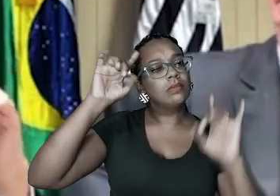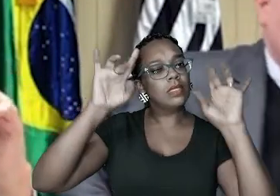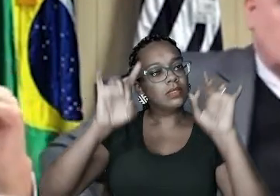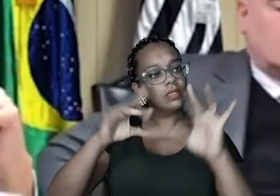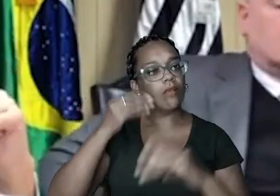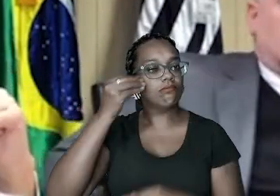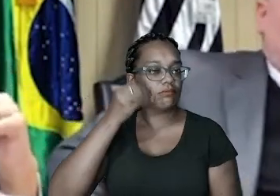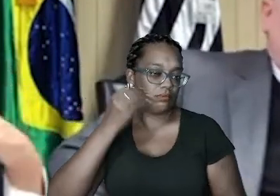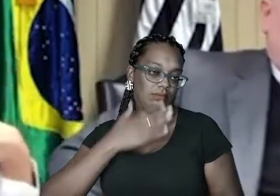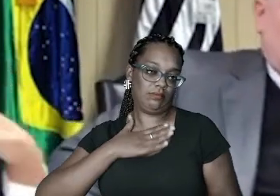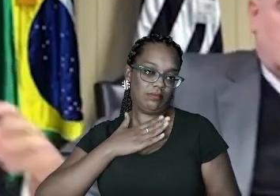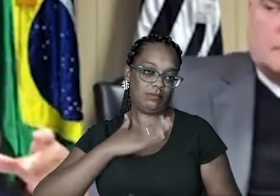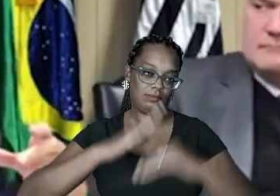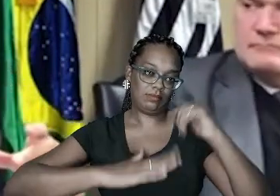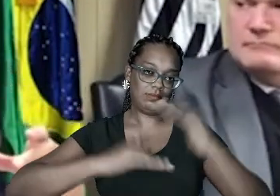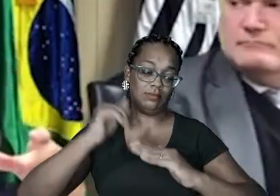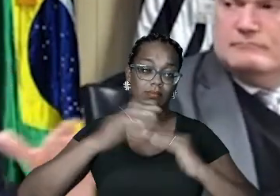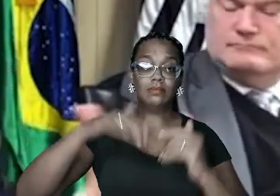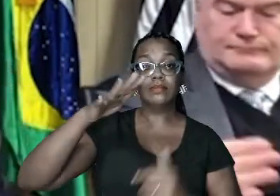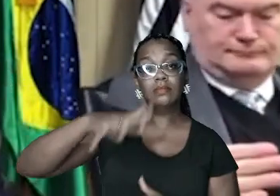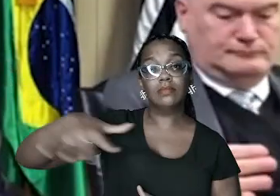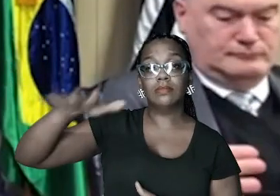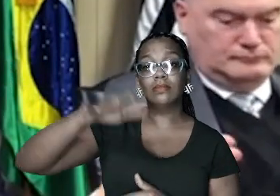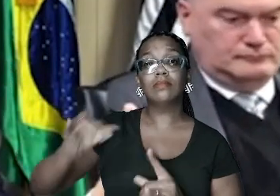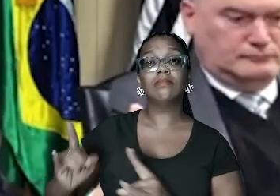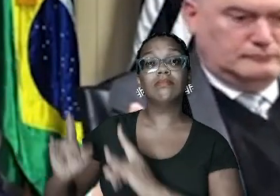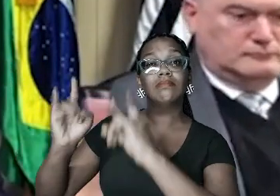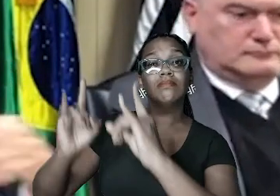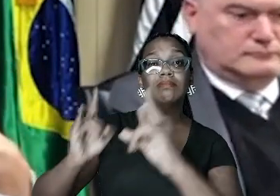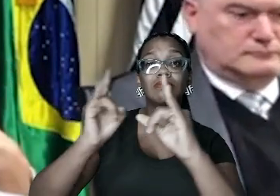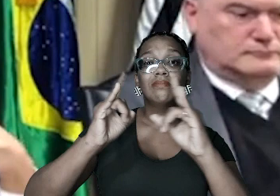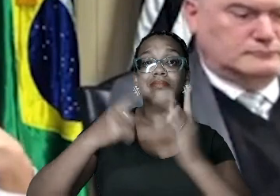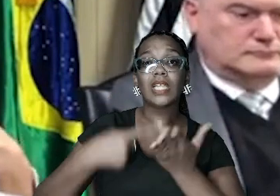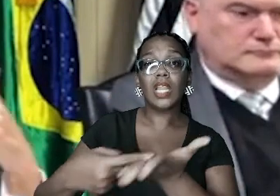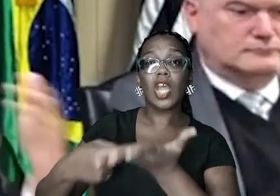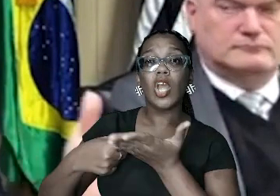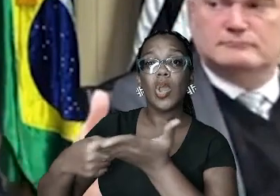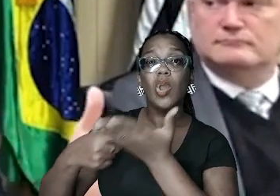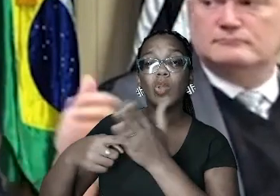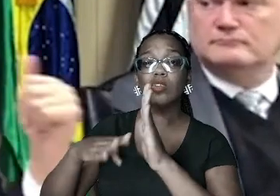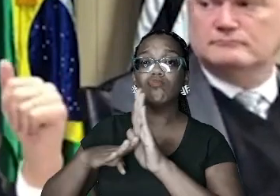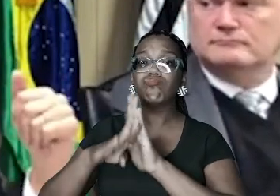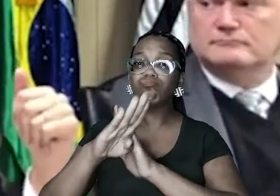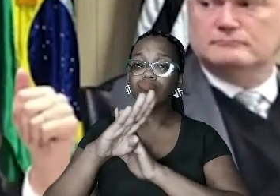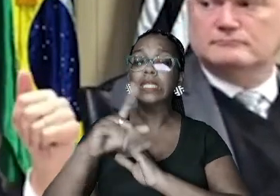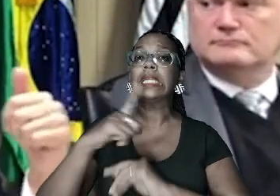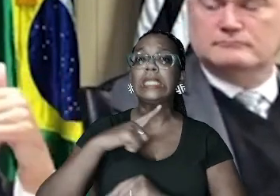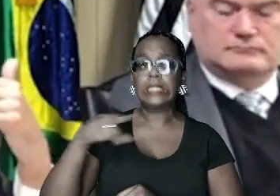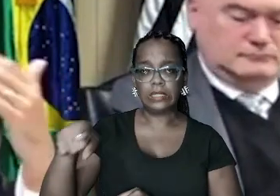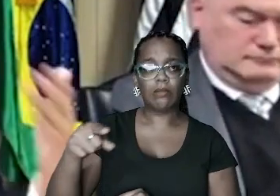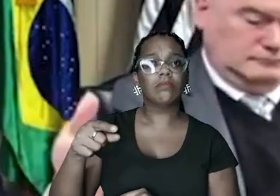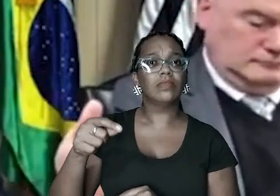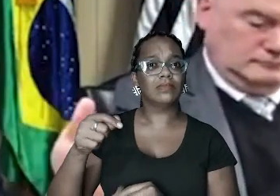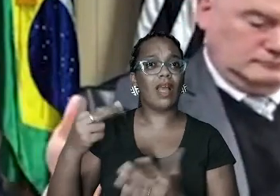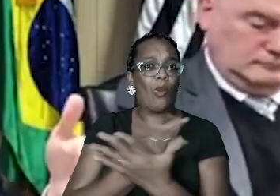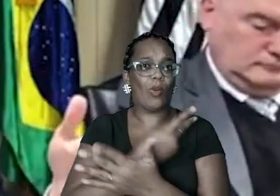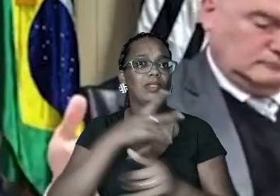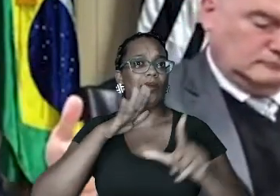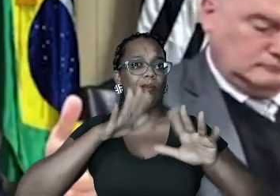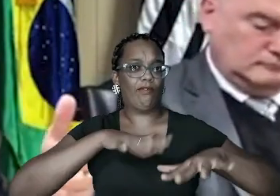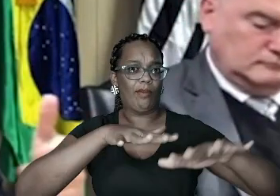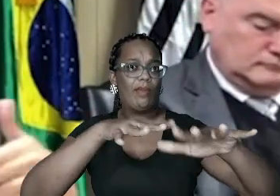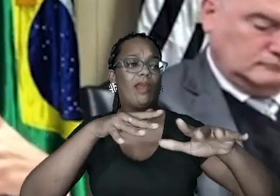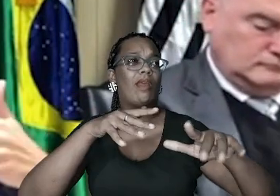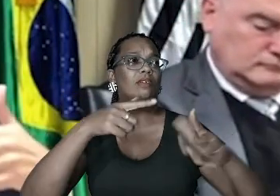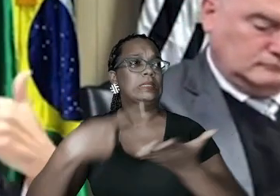importância muito grande eu penso em especial em razão de experiências profissionais recentes no mercado dos fundos imobiliários que são Fundos negociados